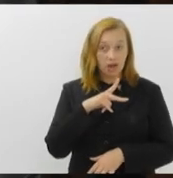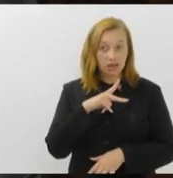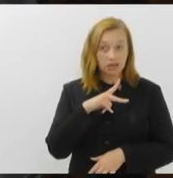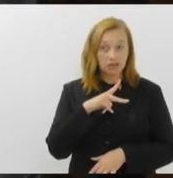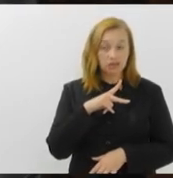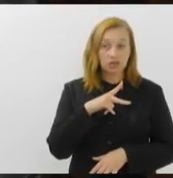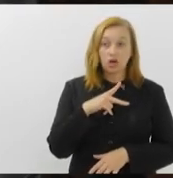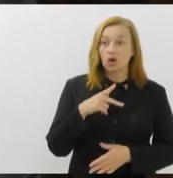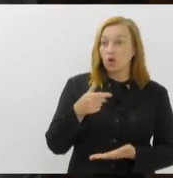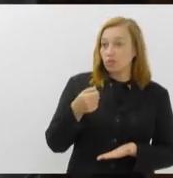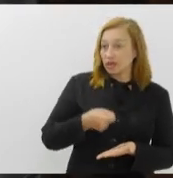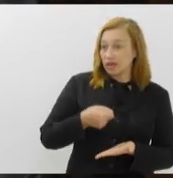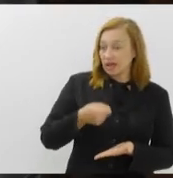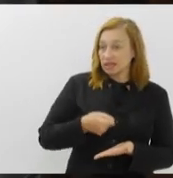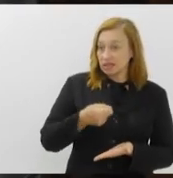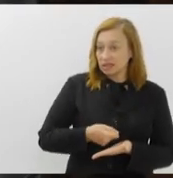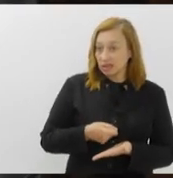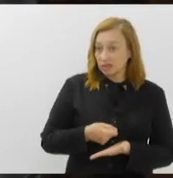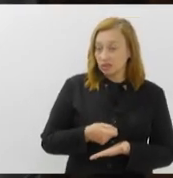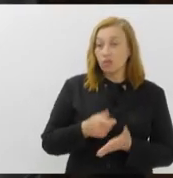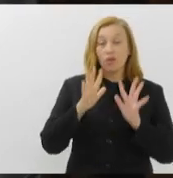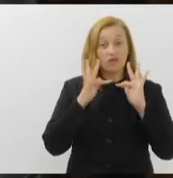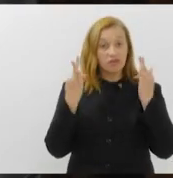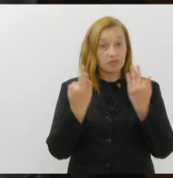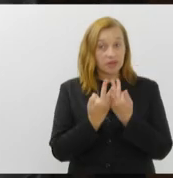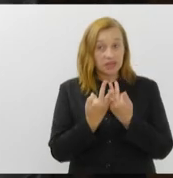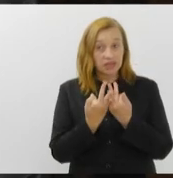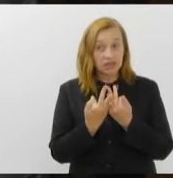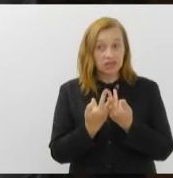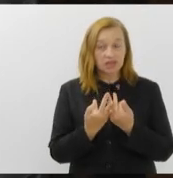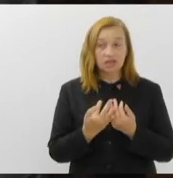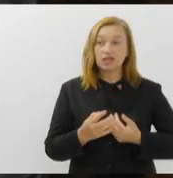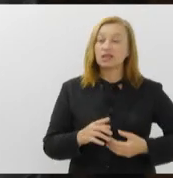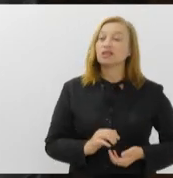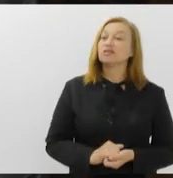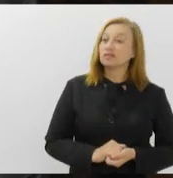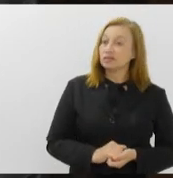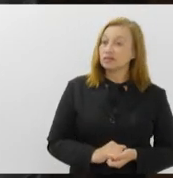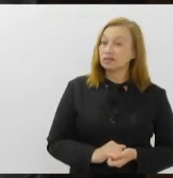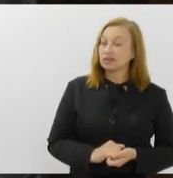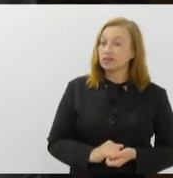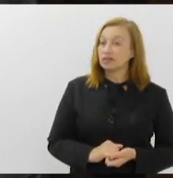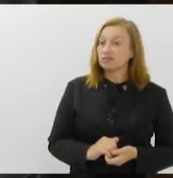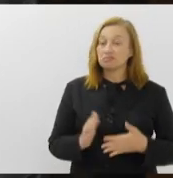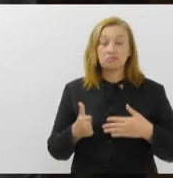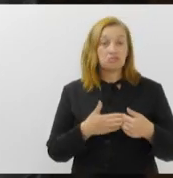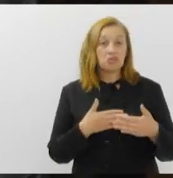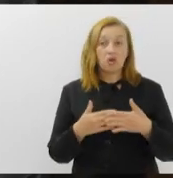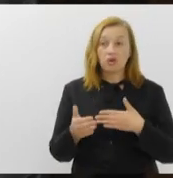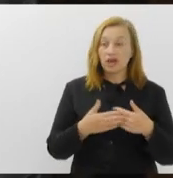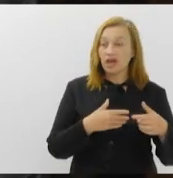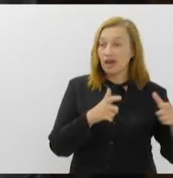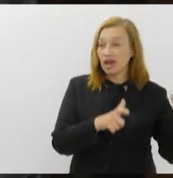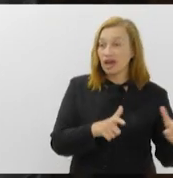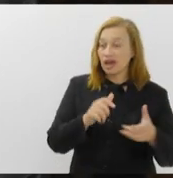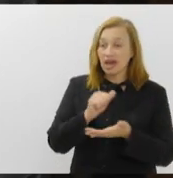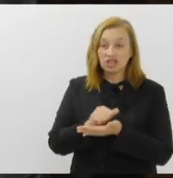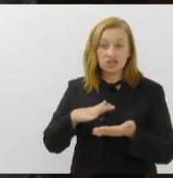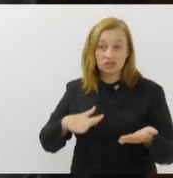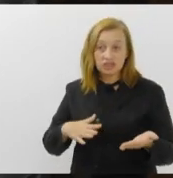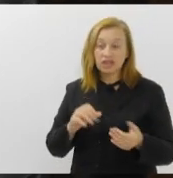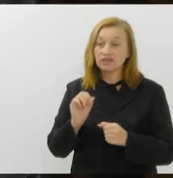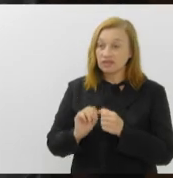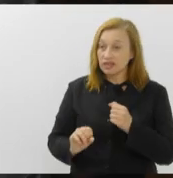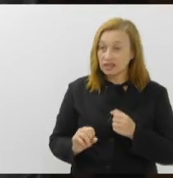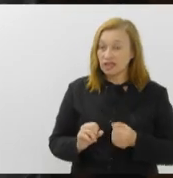nossas obrigatoriedades com a nossa família, e isso nos atravessa, seja ela em qualquer atividade que a gente vá